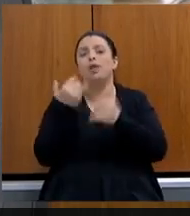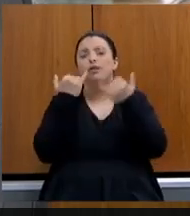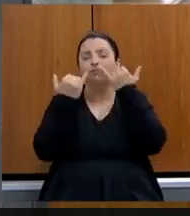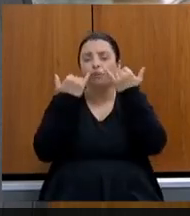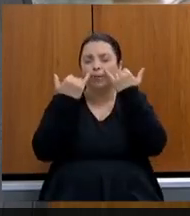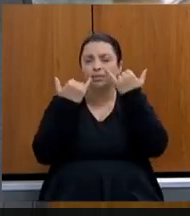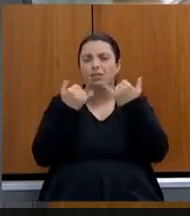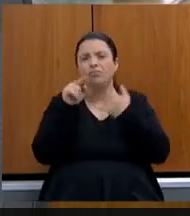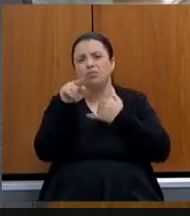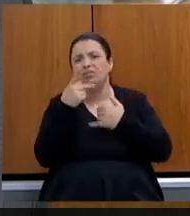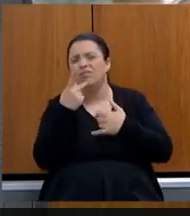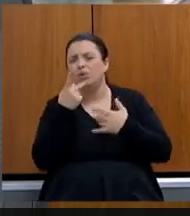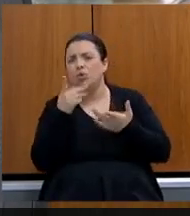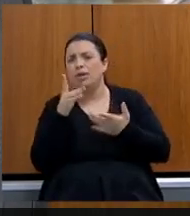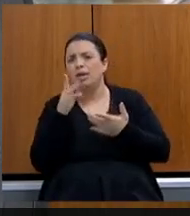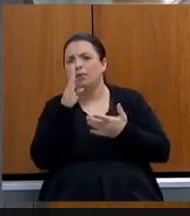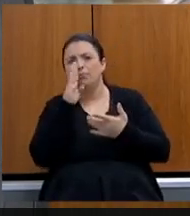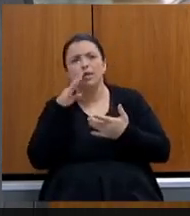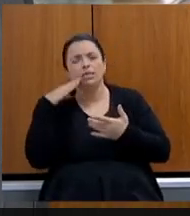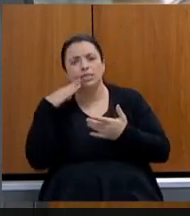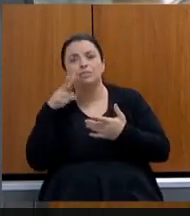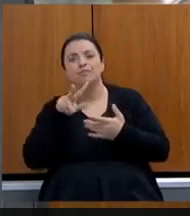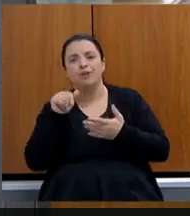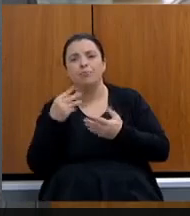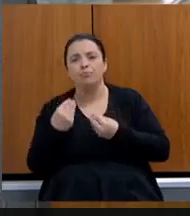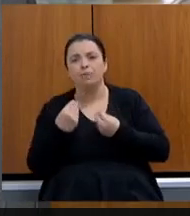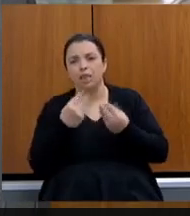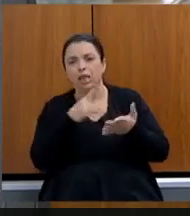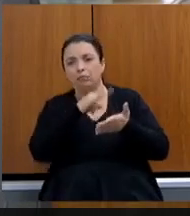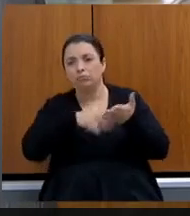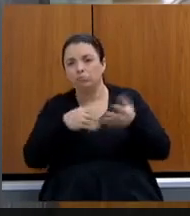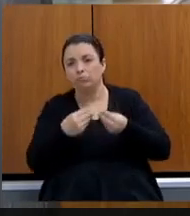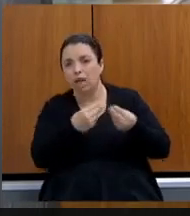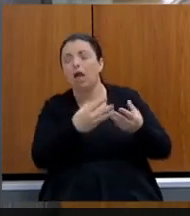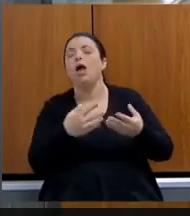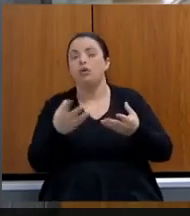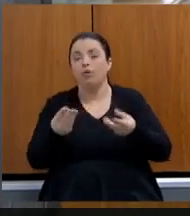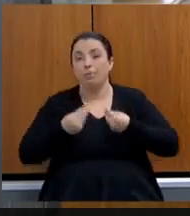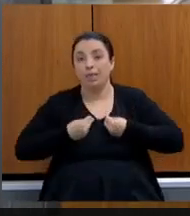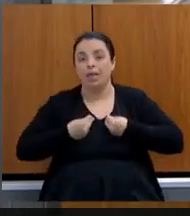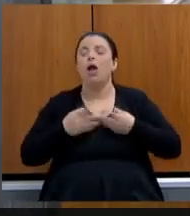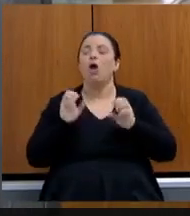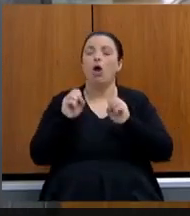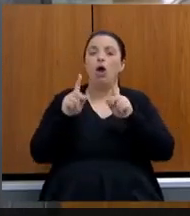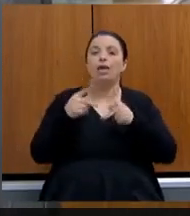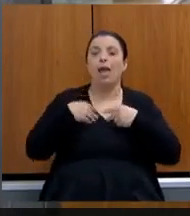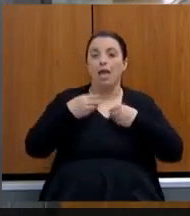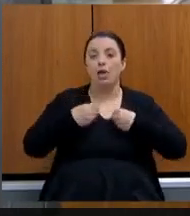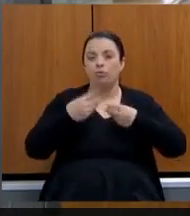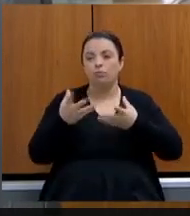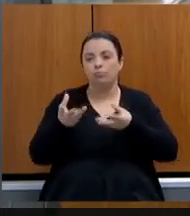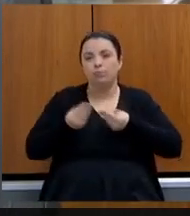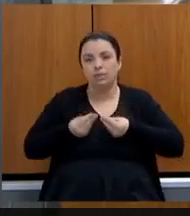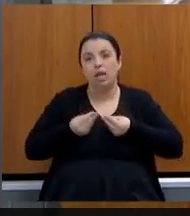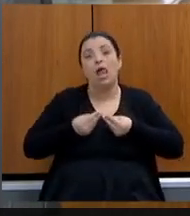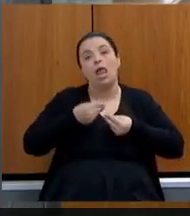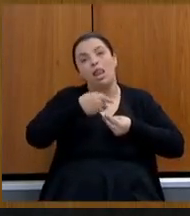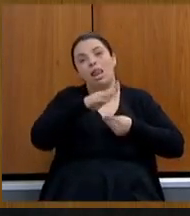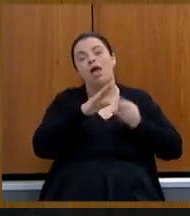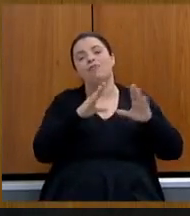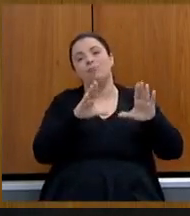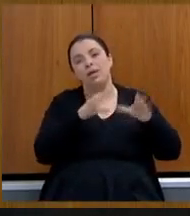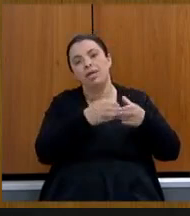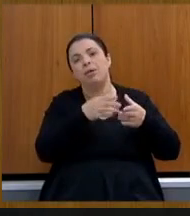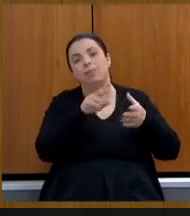a senhora falou que a deputada Beatriz Cerqueira vai me entregar a solicitação eu já levo ela para mim equipe para estudar precisamente esse